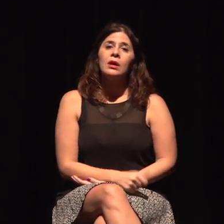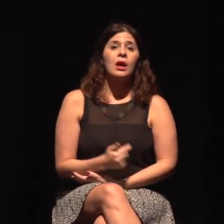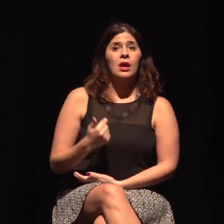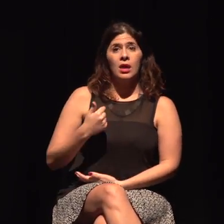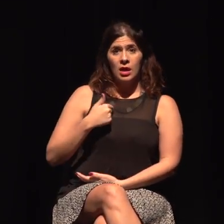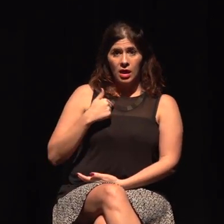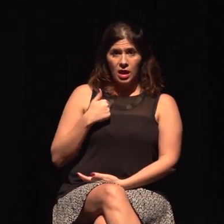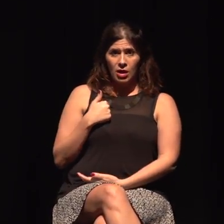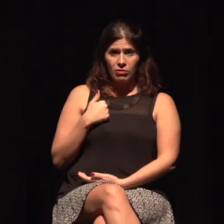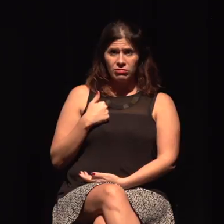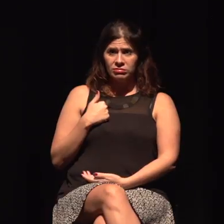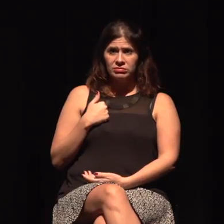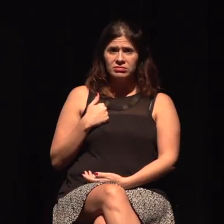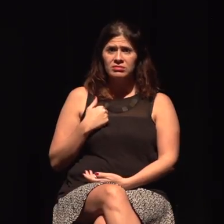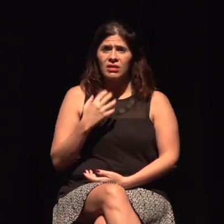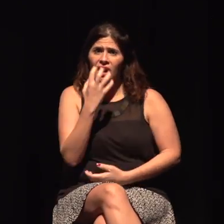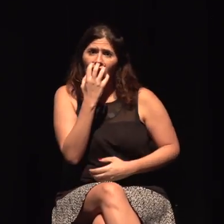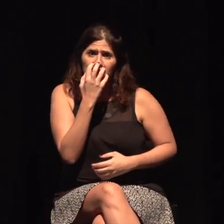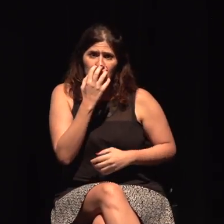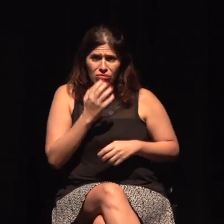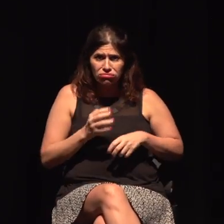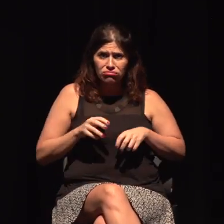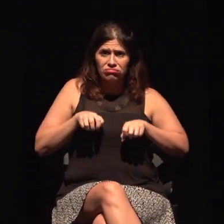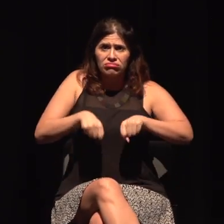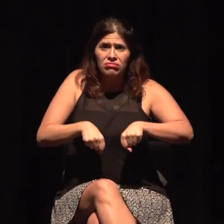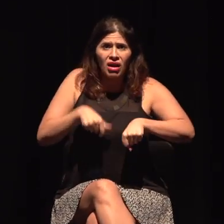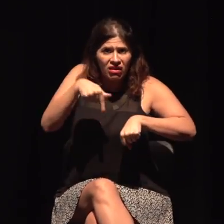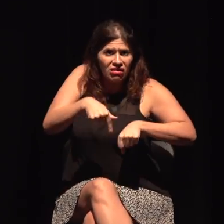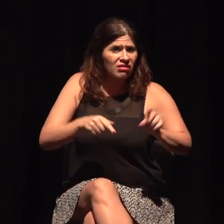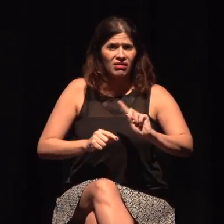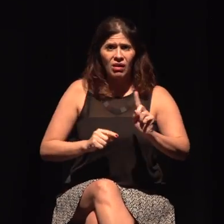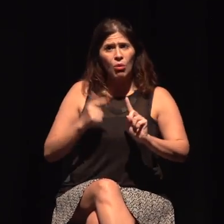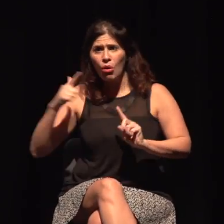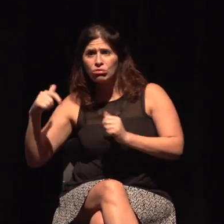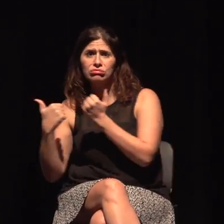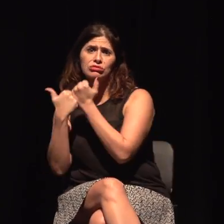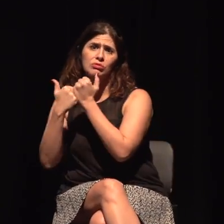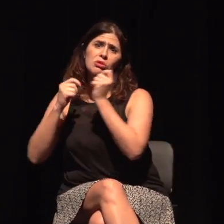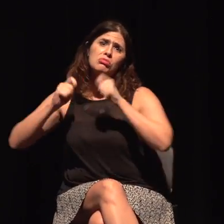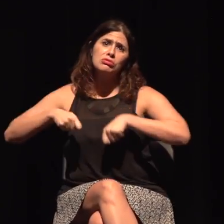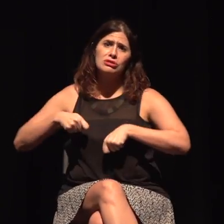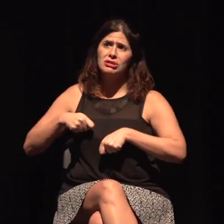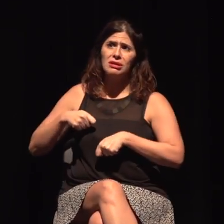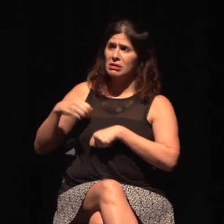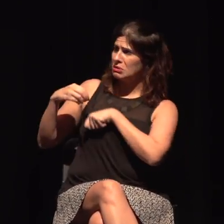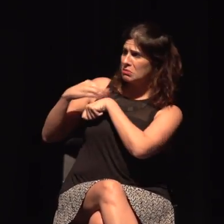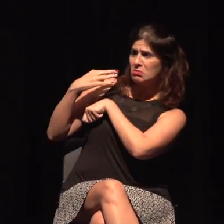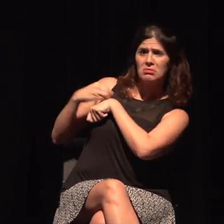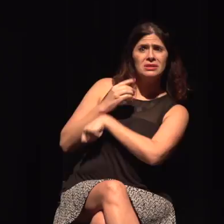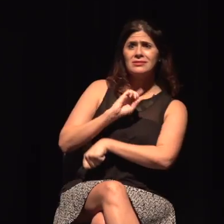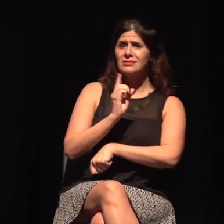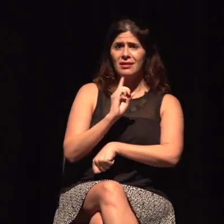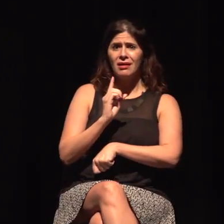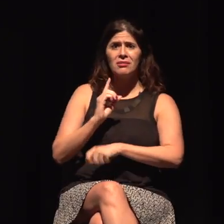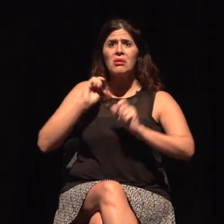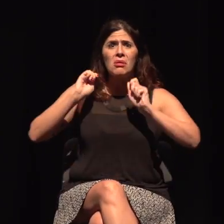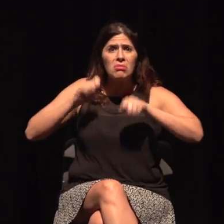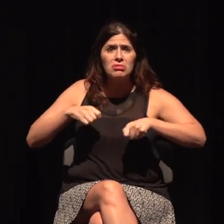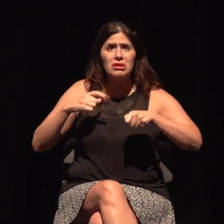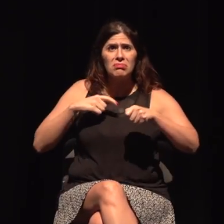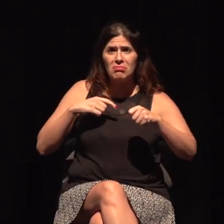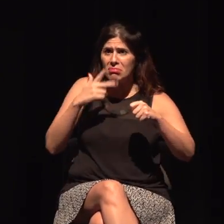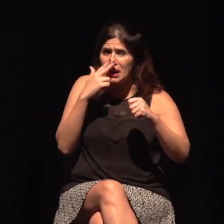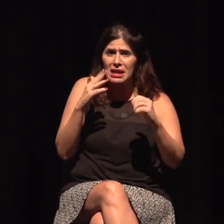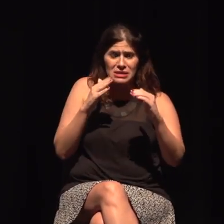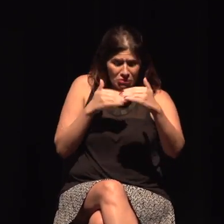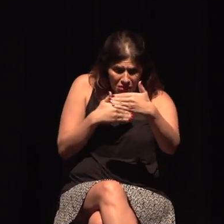Eu não deveria nem estar aqui, outro deveria estar em meu lugar. Eu não fui treinado para isso. É como se estivesse no menor daqueles cubos